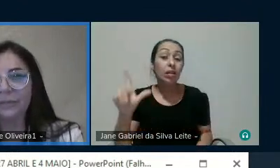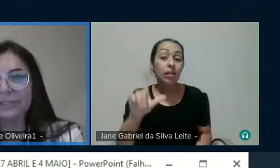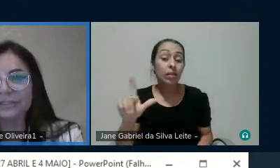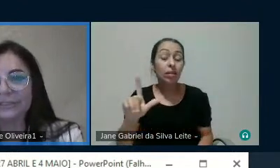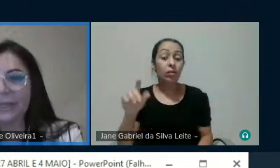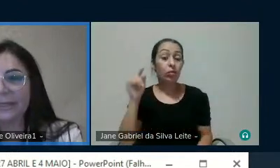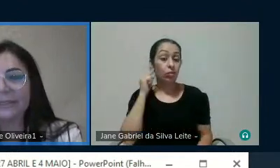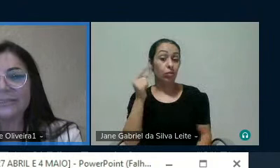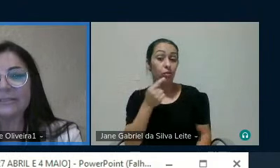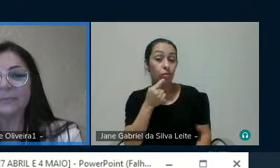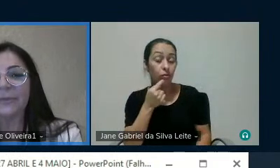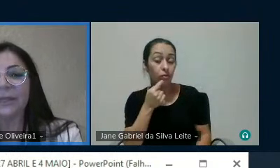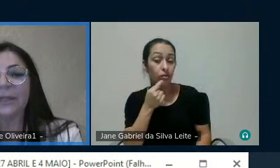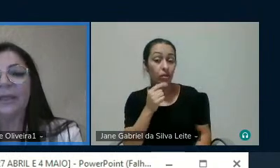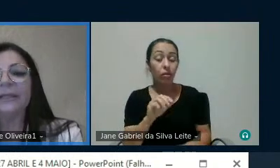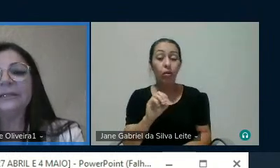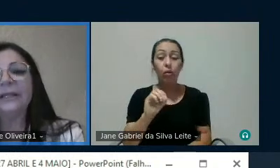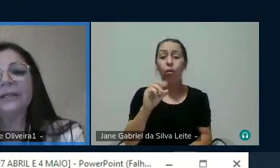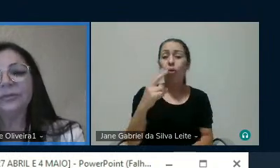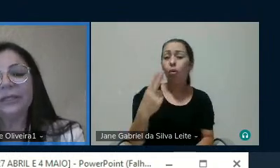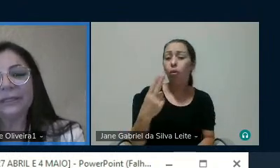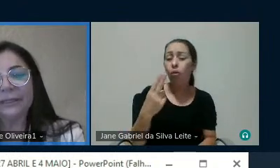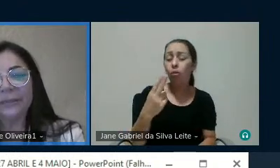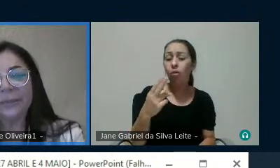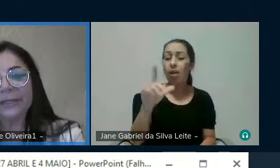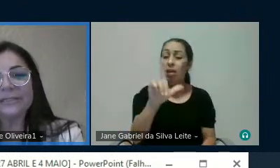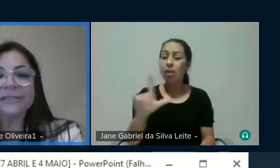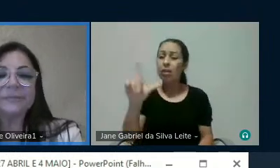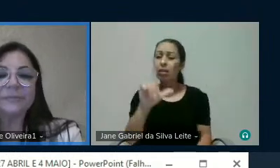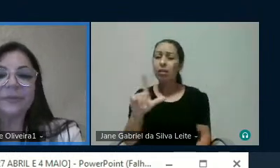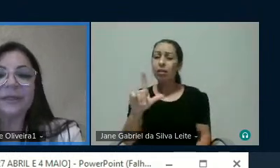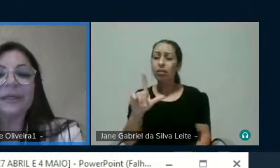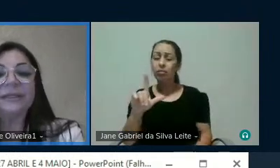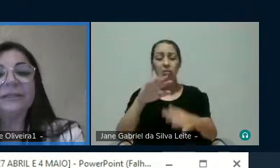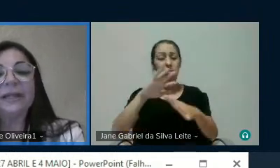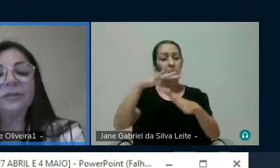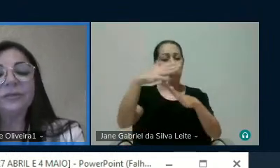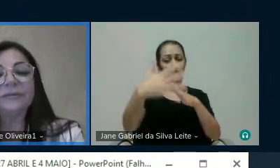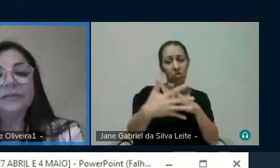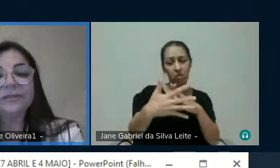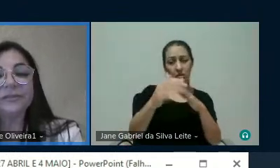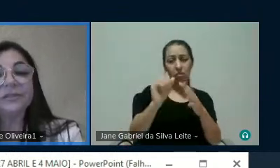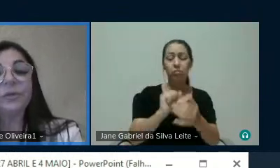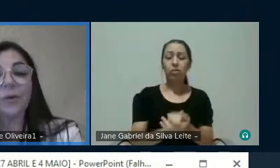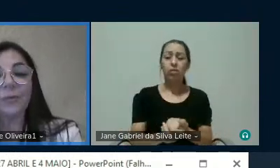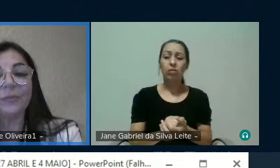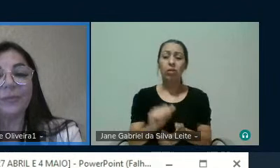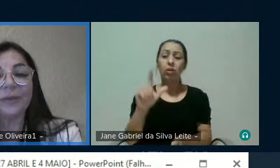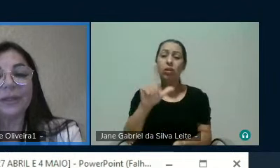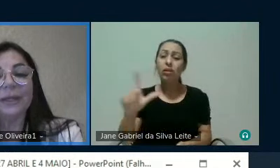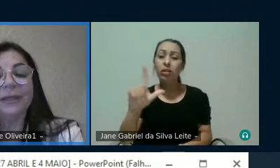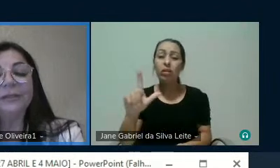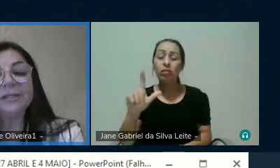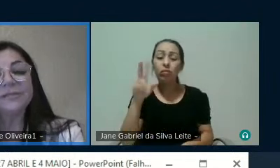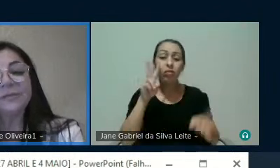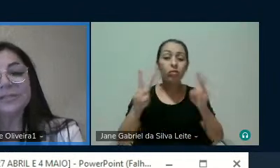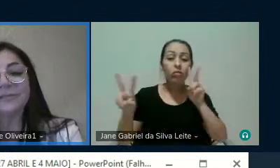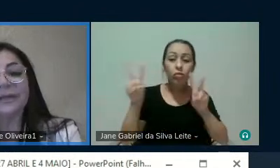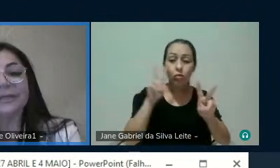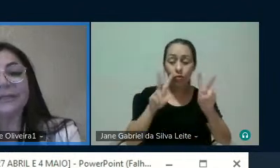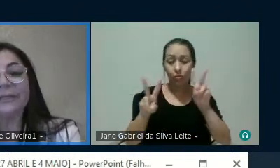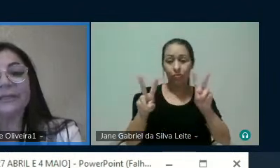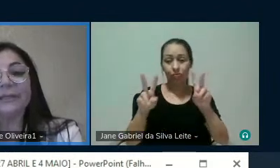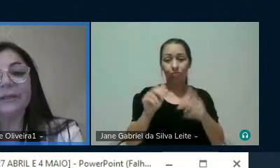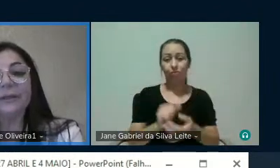literatura em língua de sinais, literatura em Libras, literatura visual. E nós